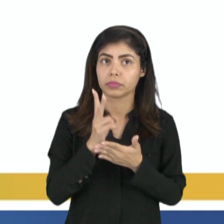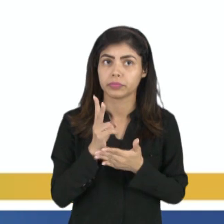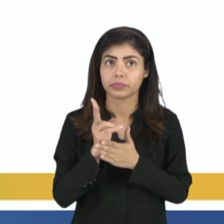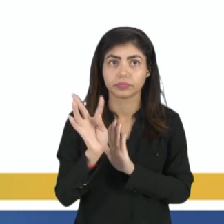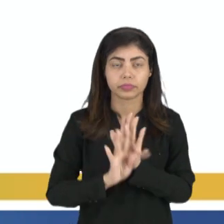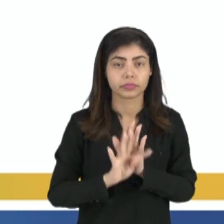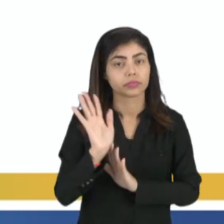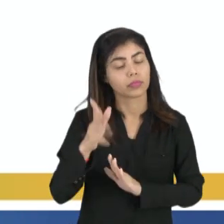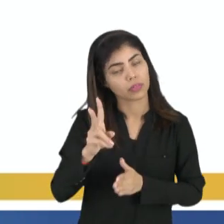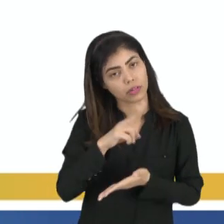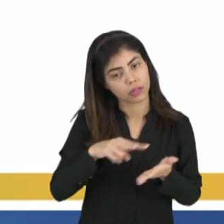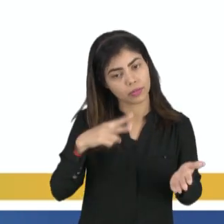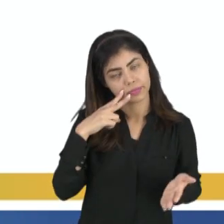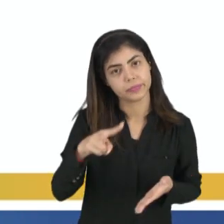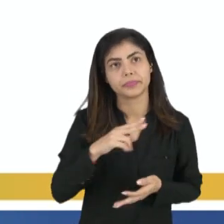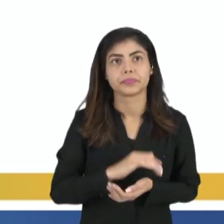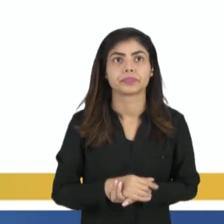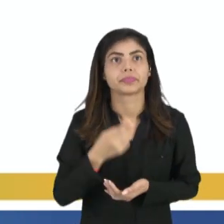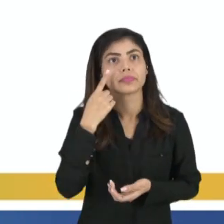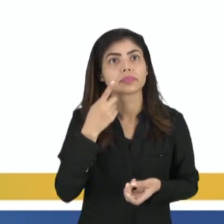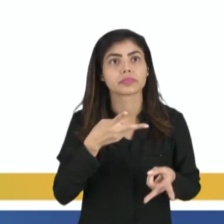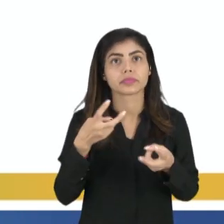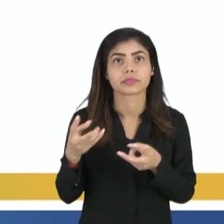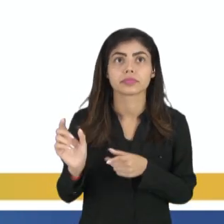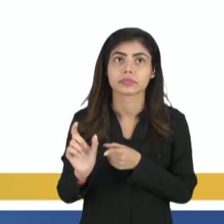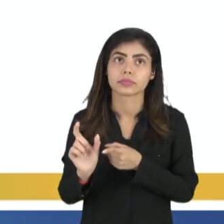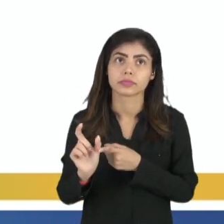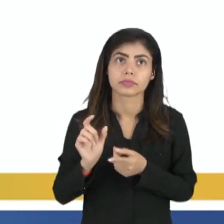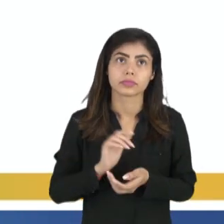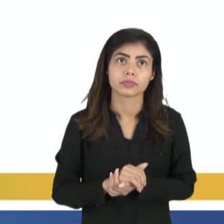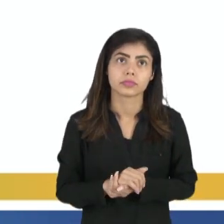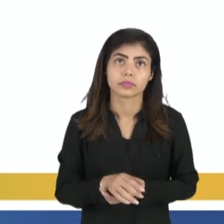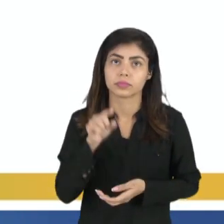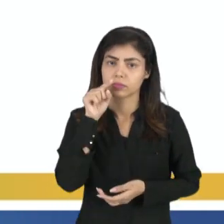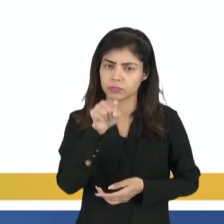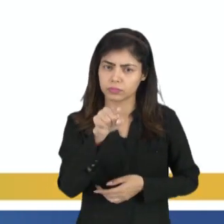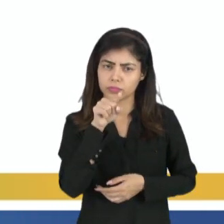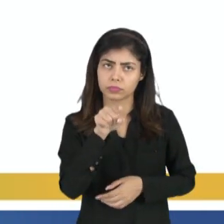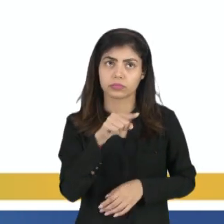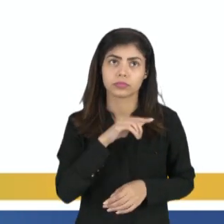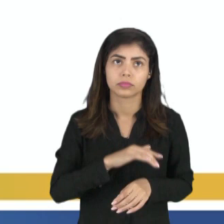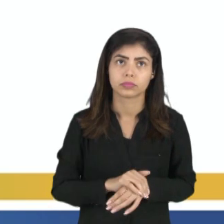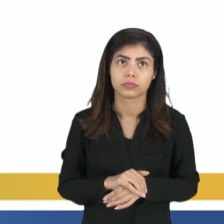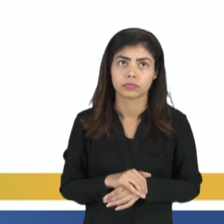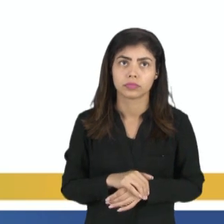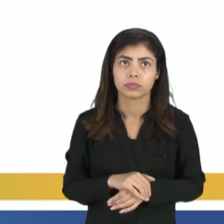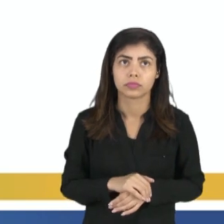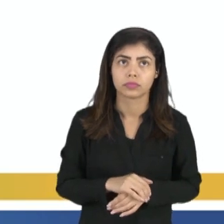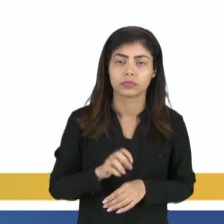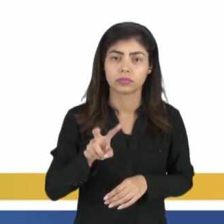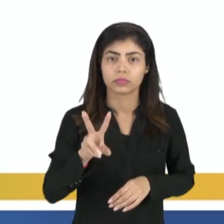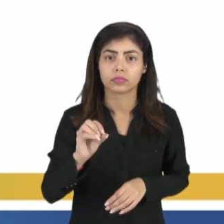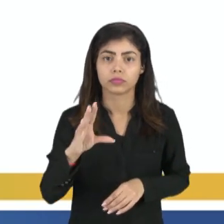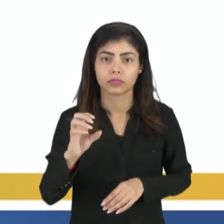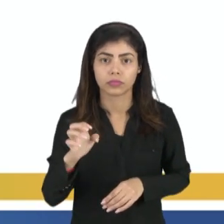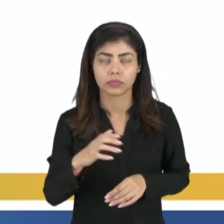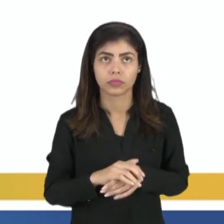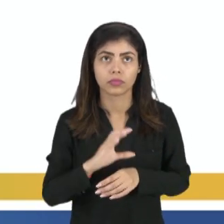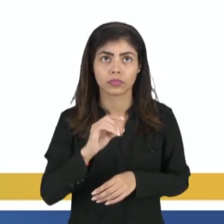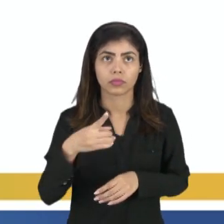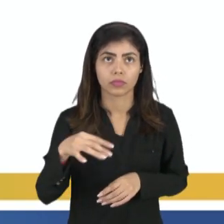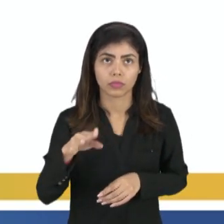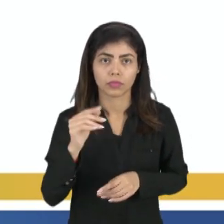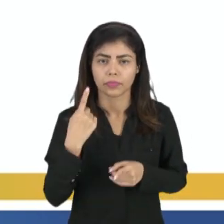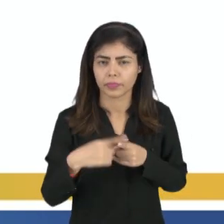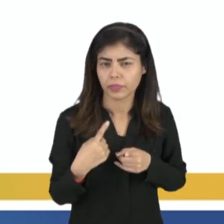mesmo texto que Nós já tínhamos visto Observe as palavras você veja que a palavra você ela é